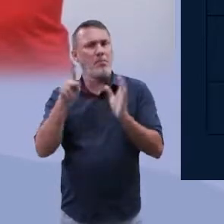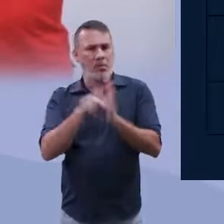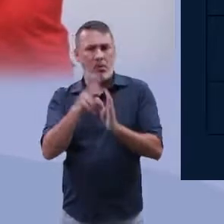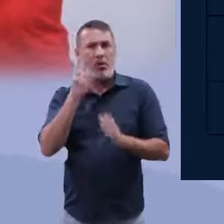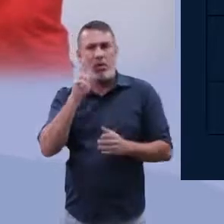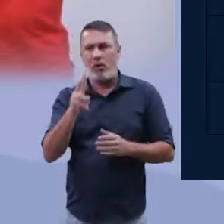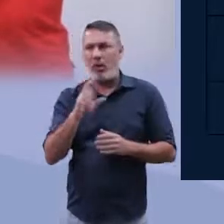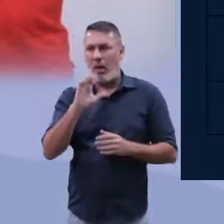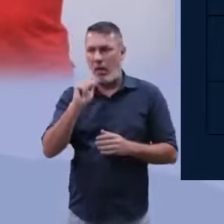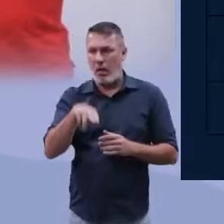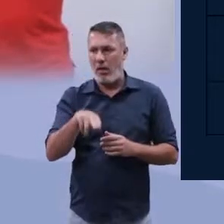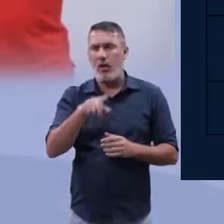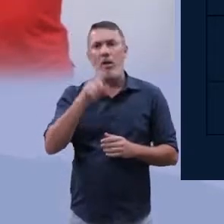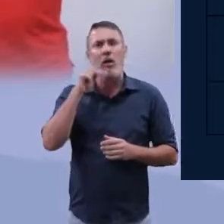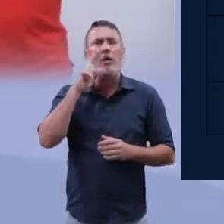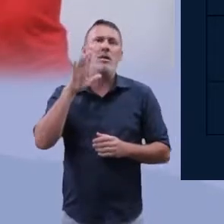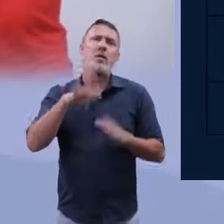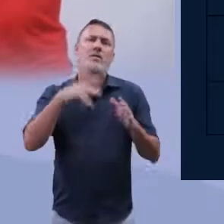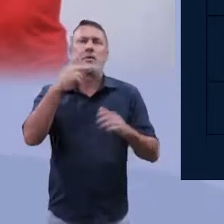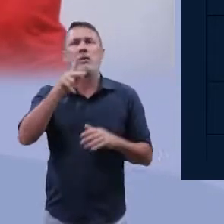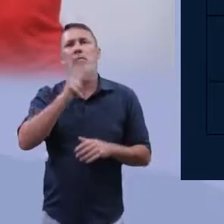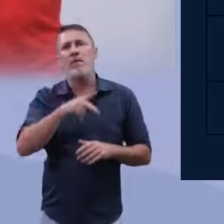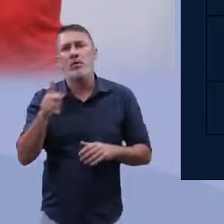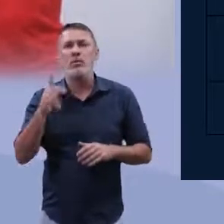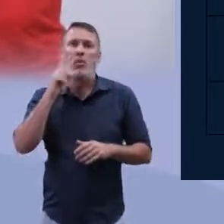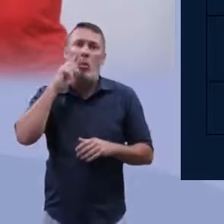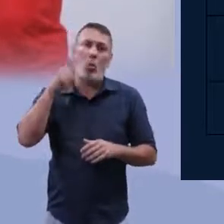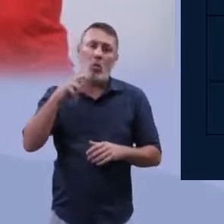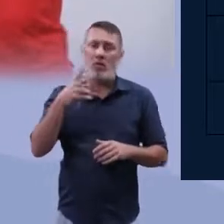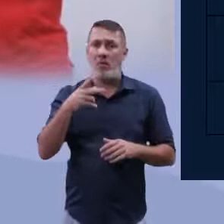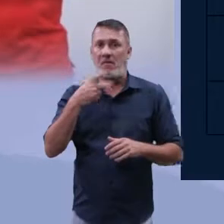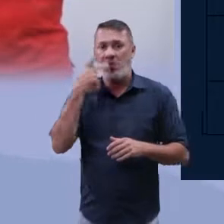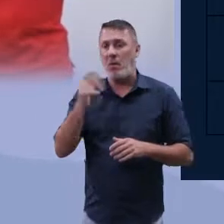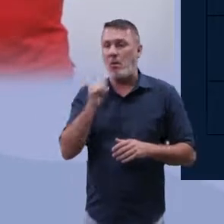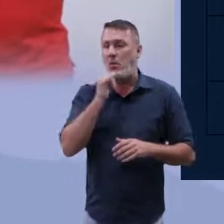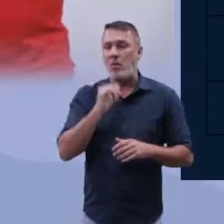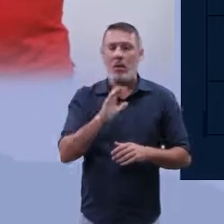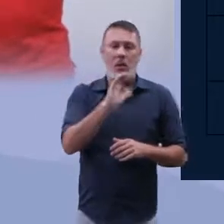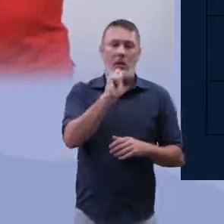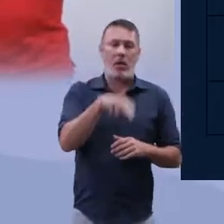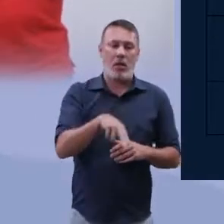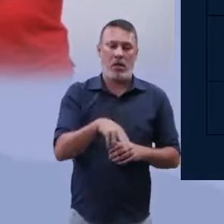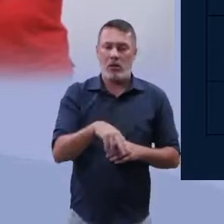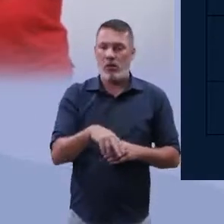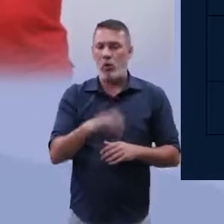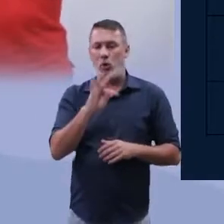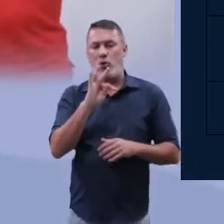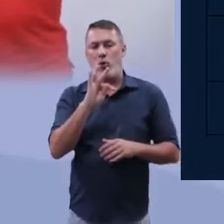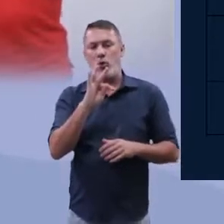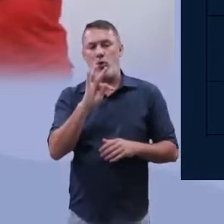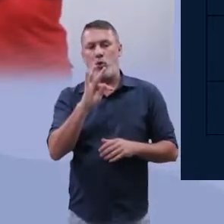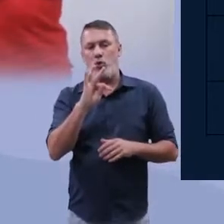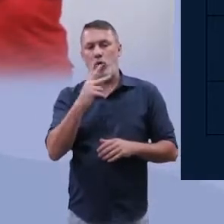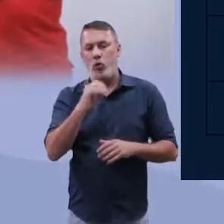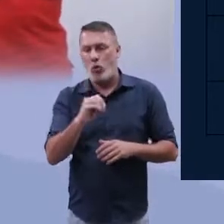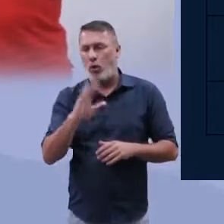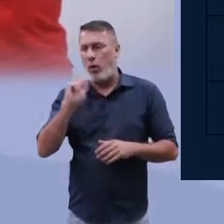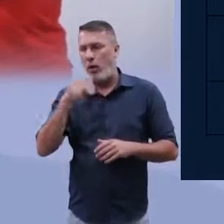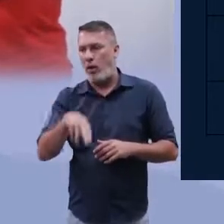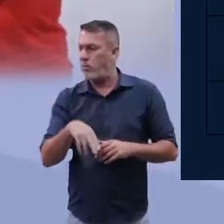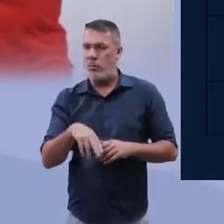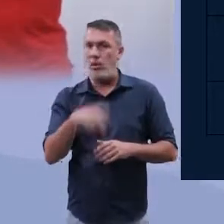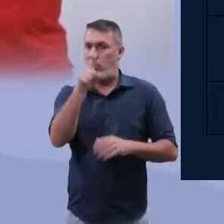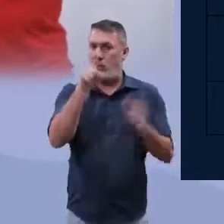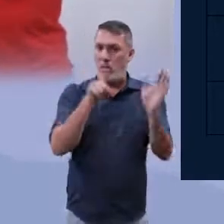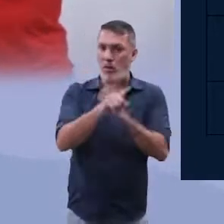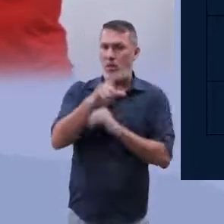interessantes, que são só dele? Por exemplo, você nunca viu seu professor ou alguém falando, eu espero que não, usar o to na frente. Nunca viu o to can. Quando você